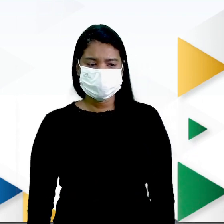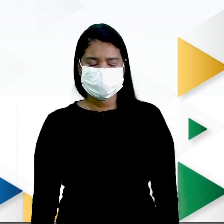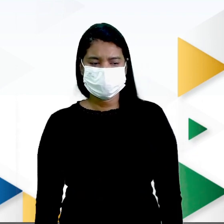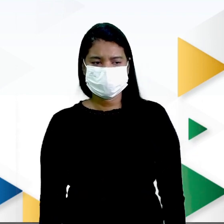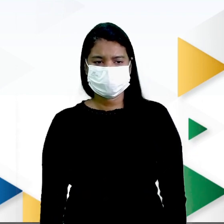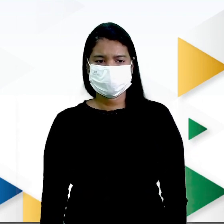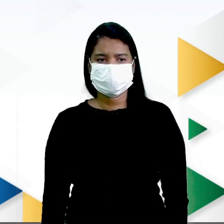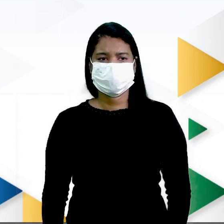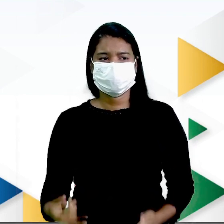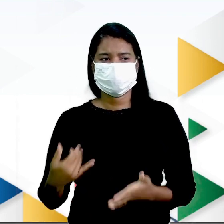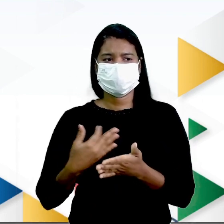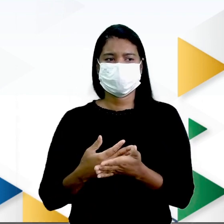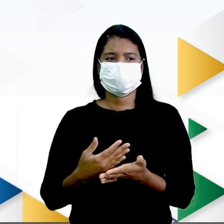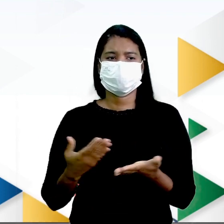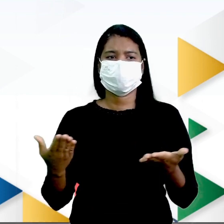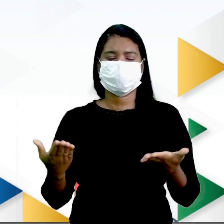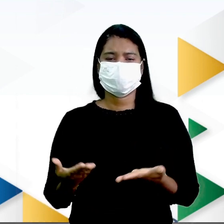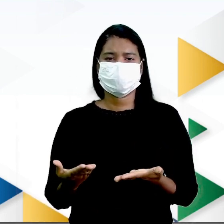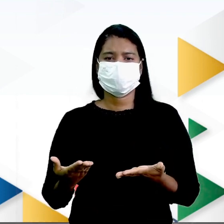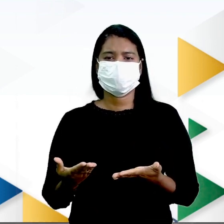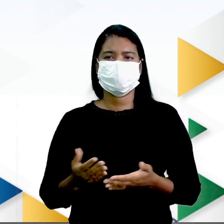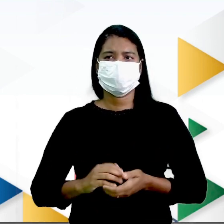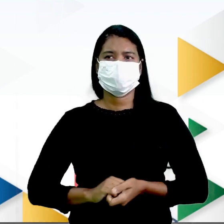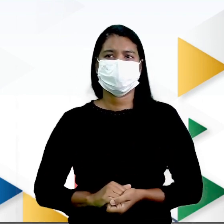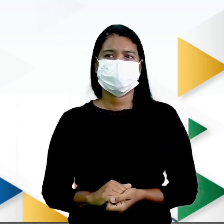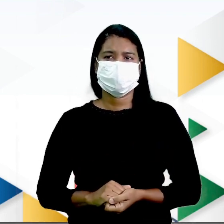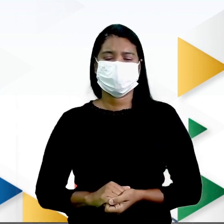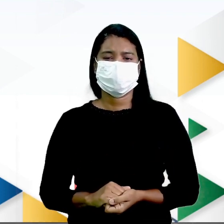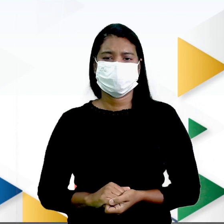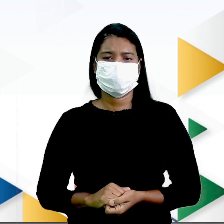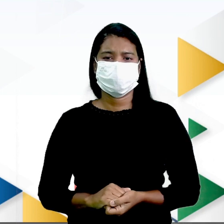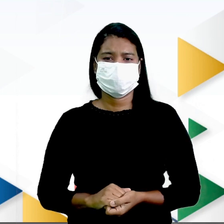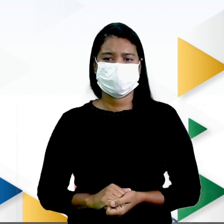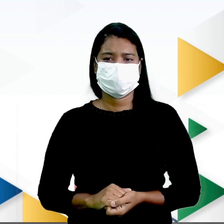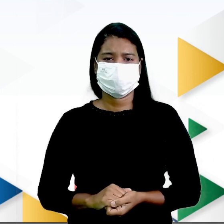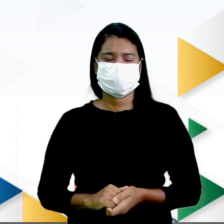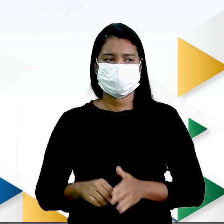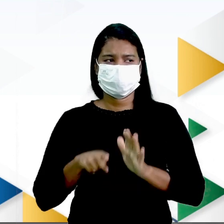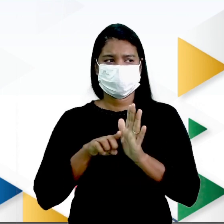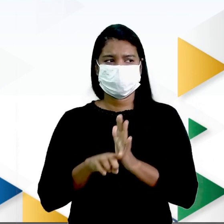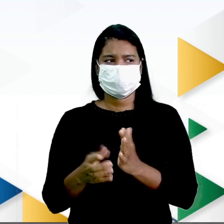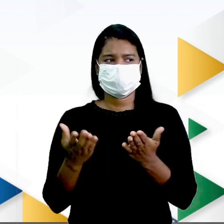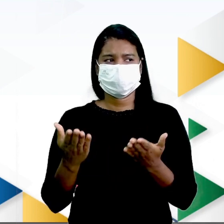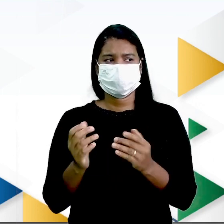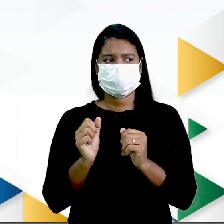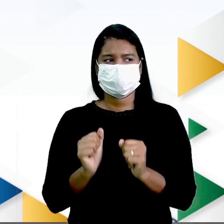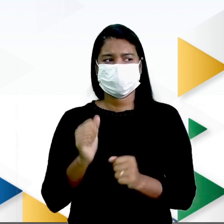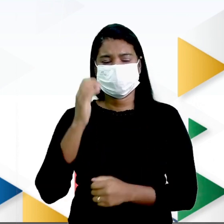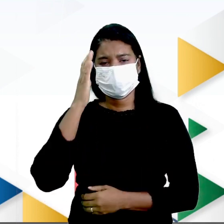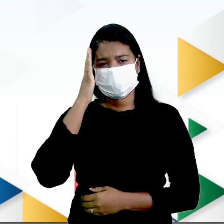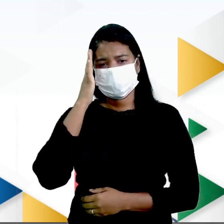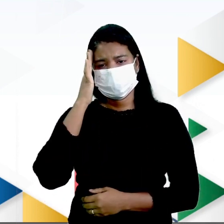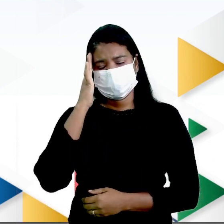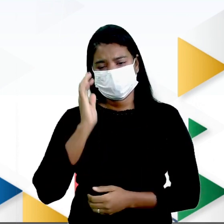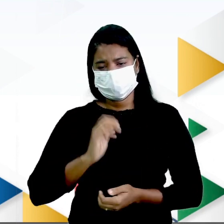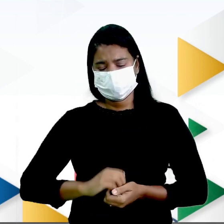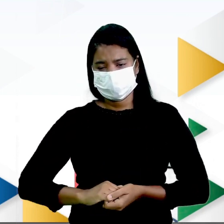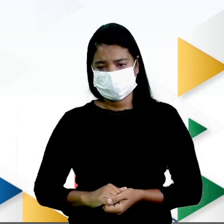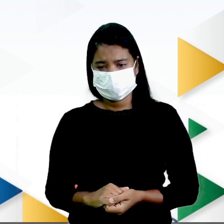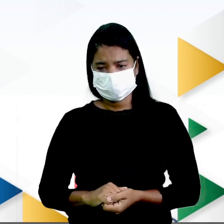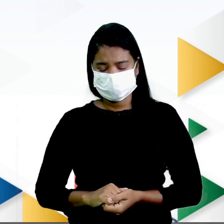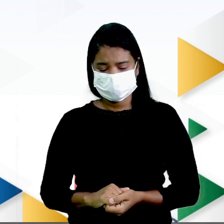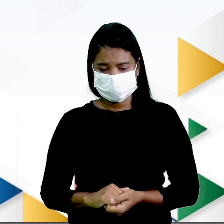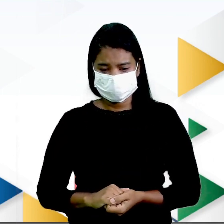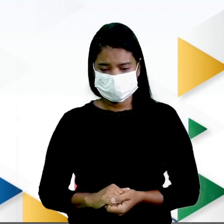A partir disso, nós vamos agora trabalhar só com questões para você entender. Qual é o polígono regular cuja medida do